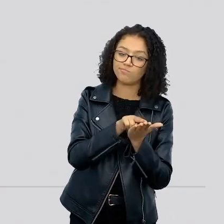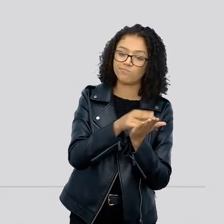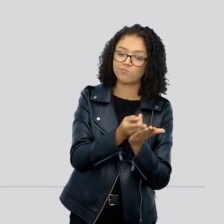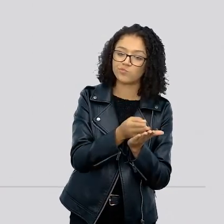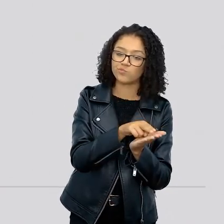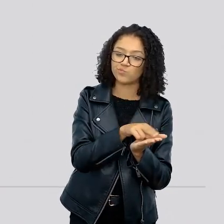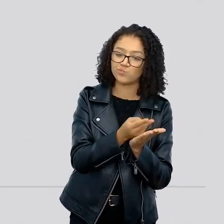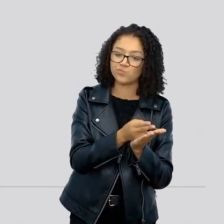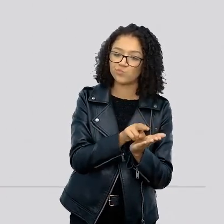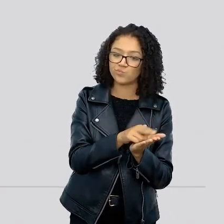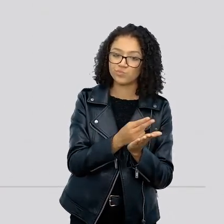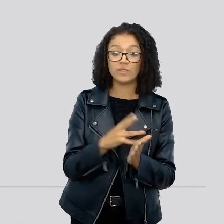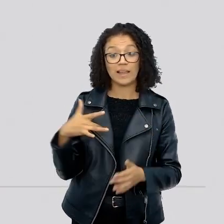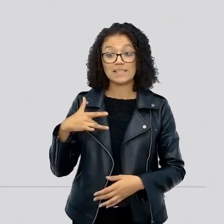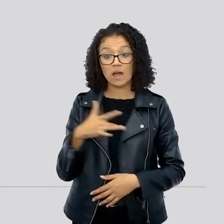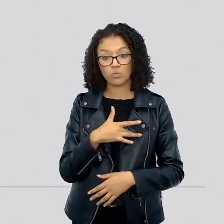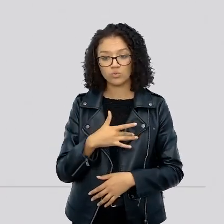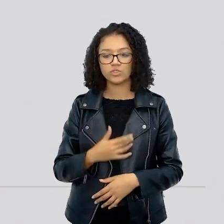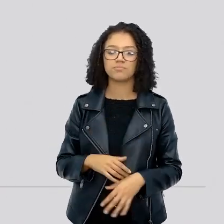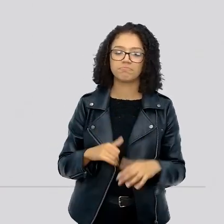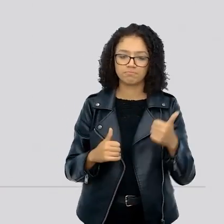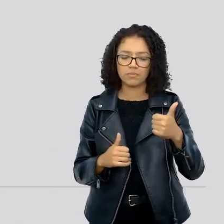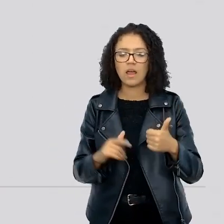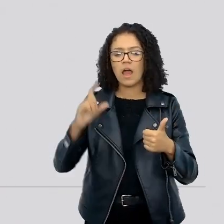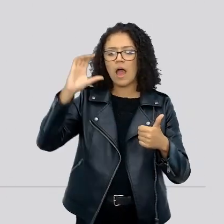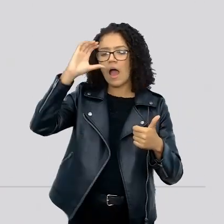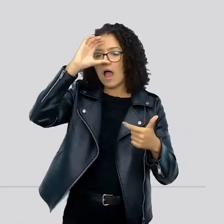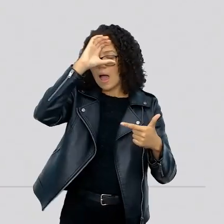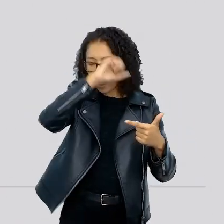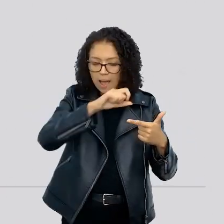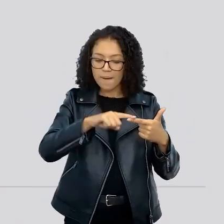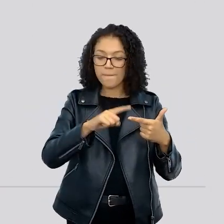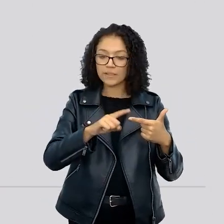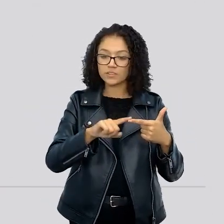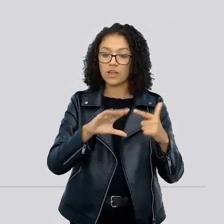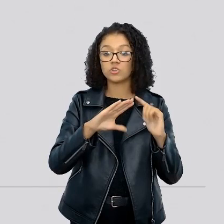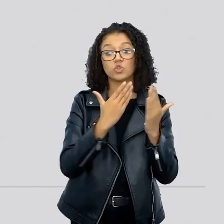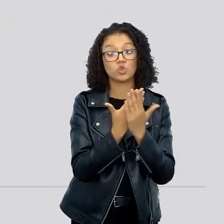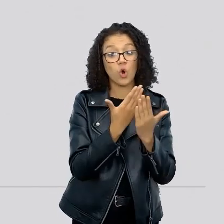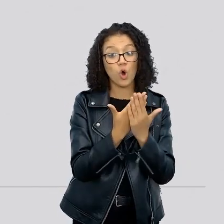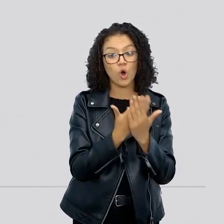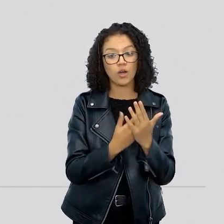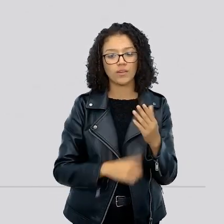caso. Aprendizagem, a escola que vai entrar nesse caso.